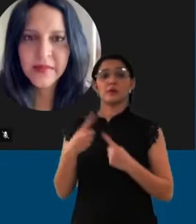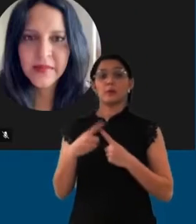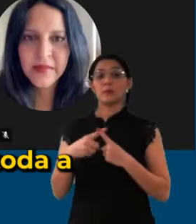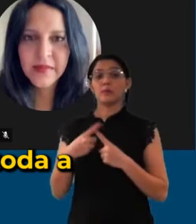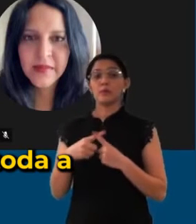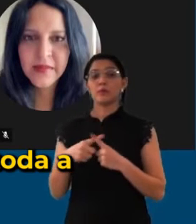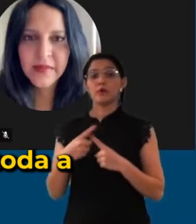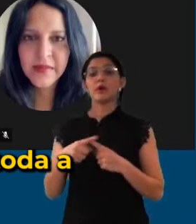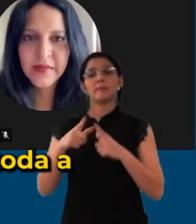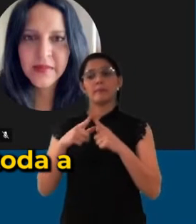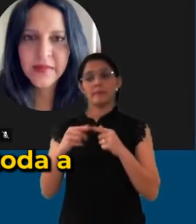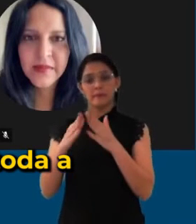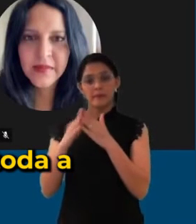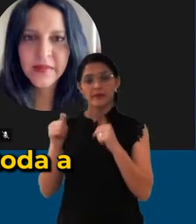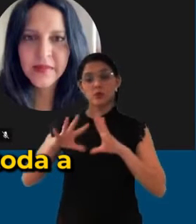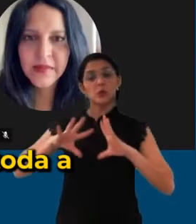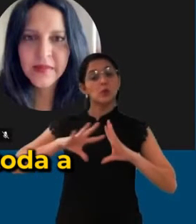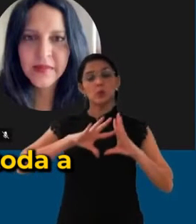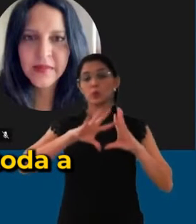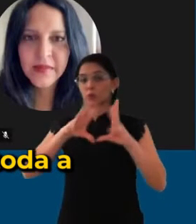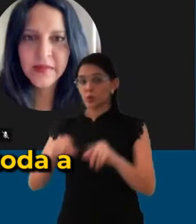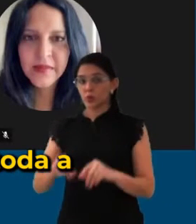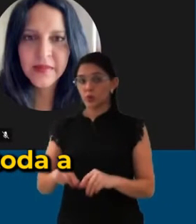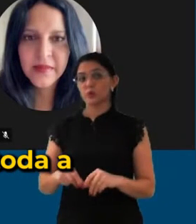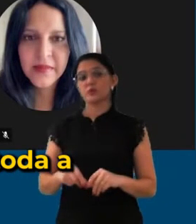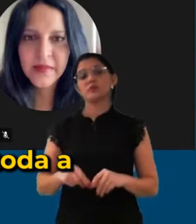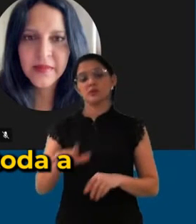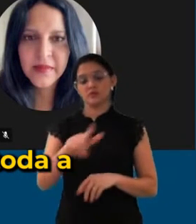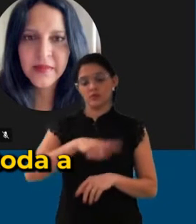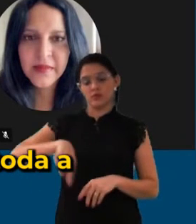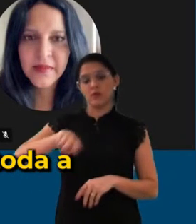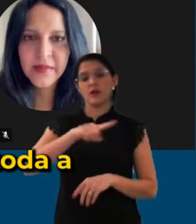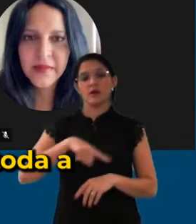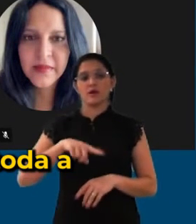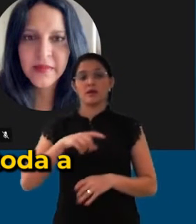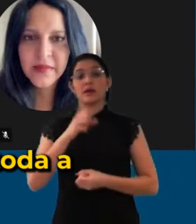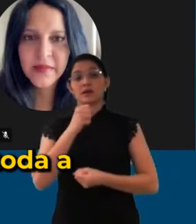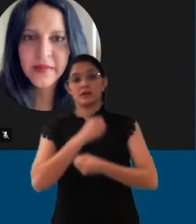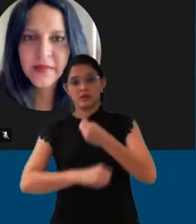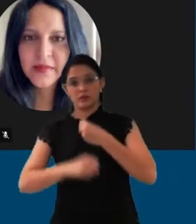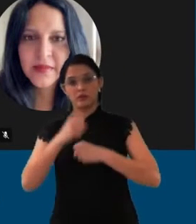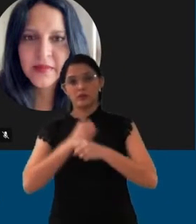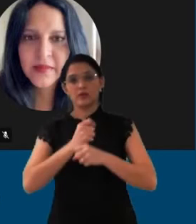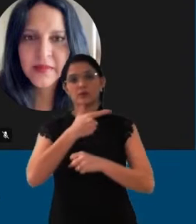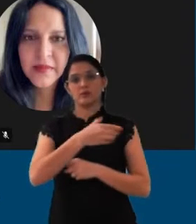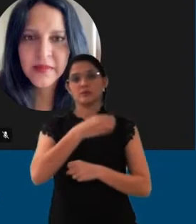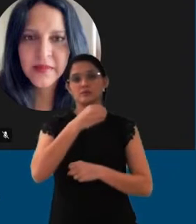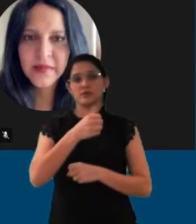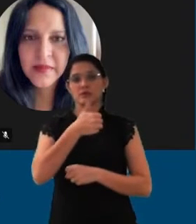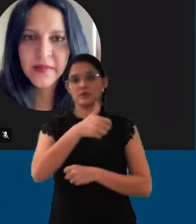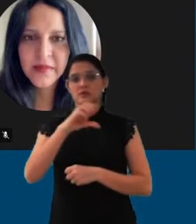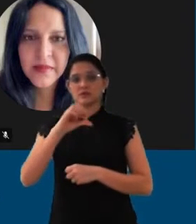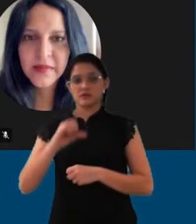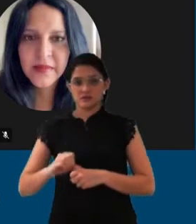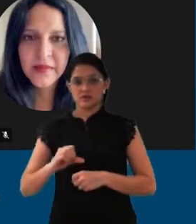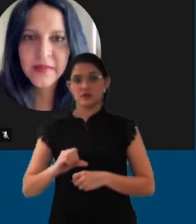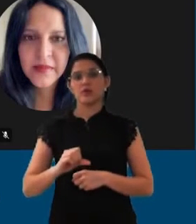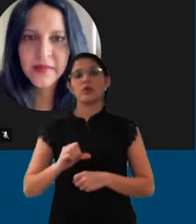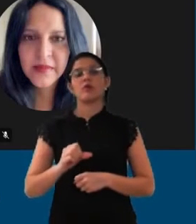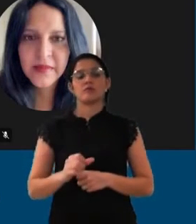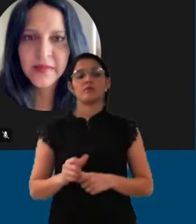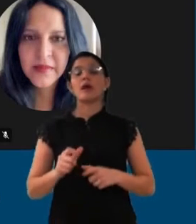a área, então, em 2019, foi apresentado o PRAD de toda a área. Aí, a área total são